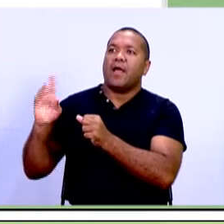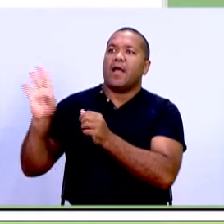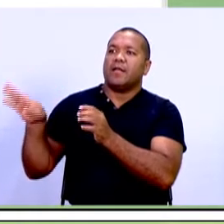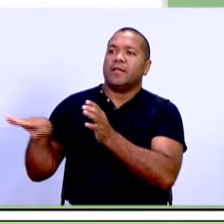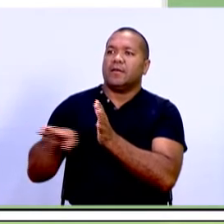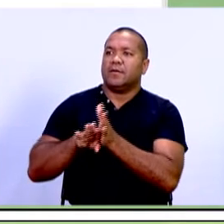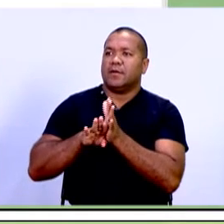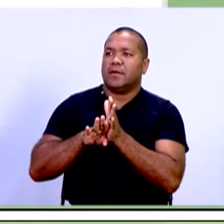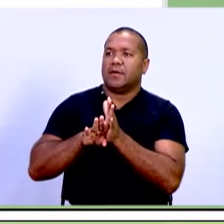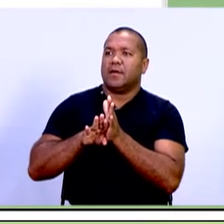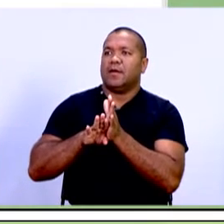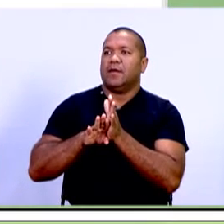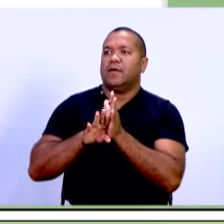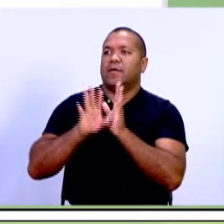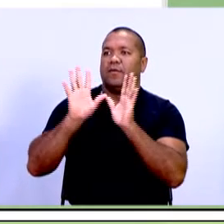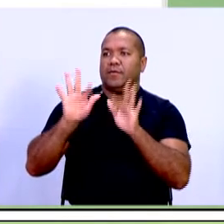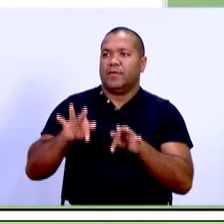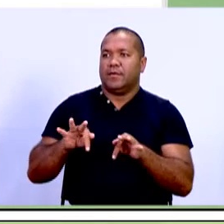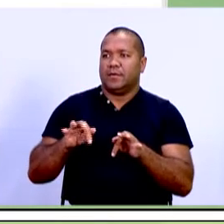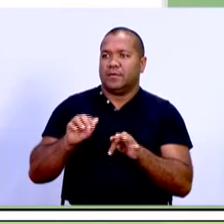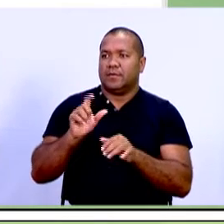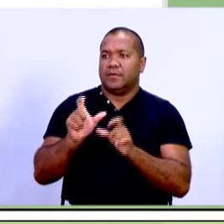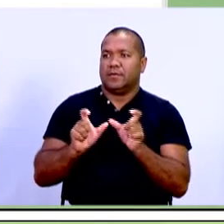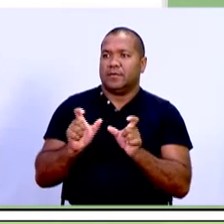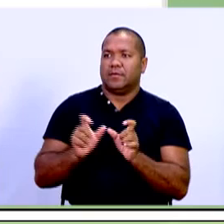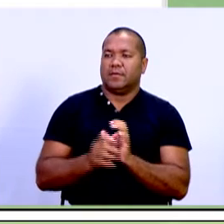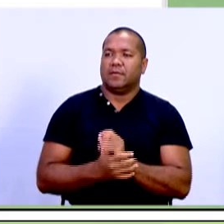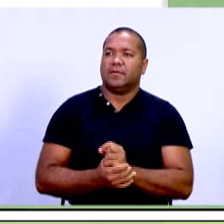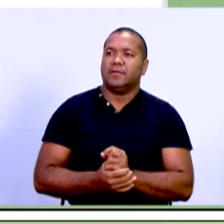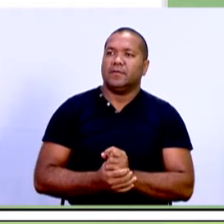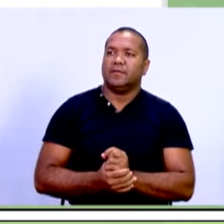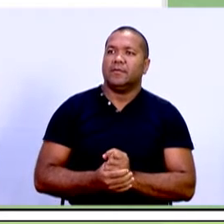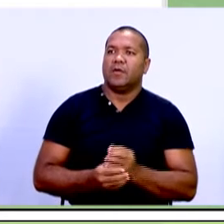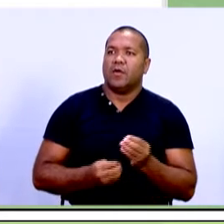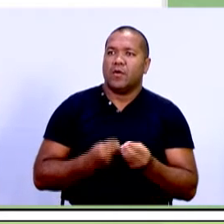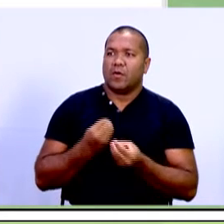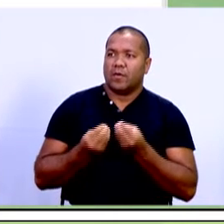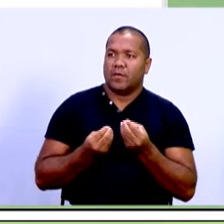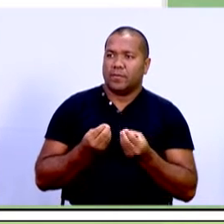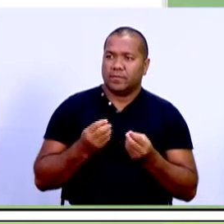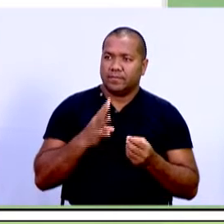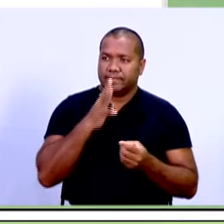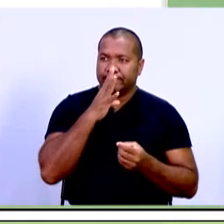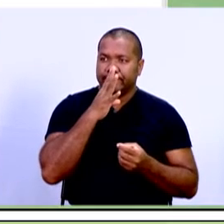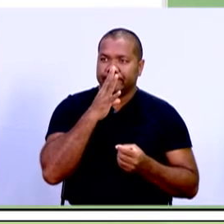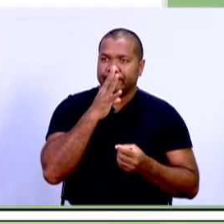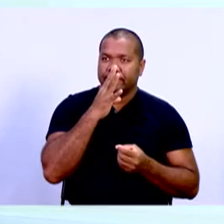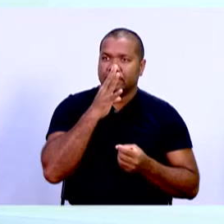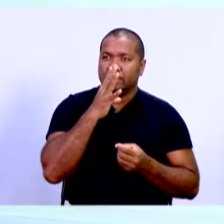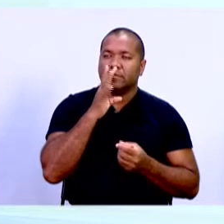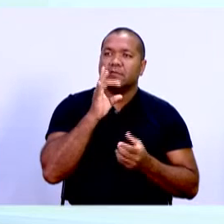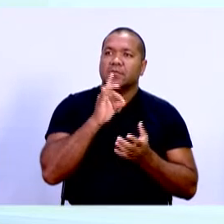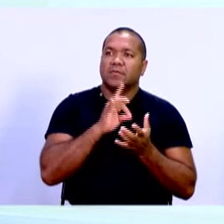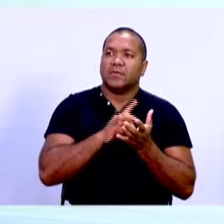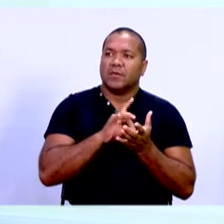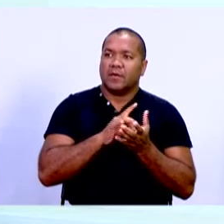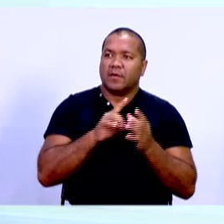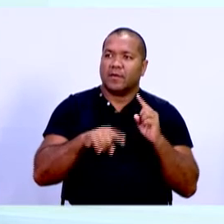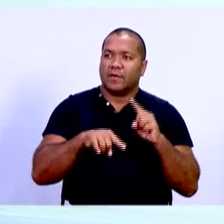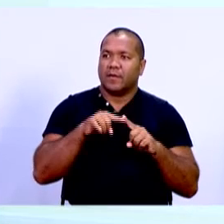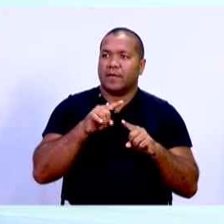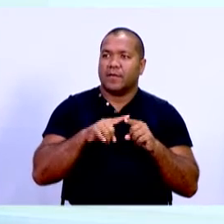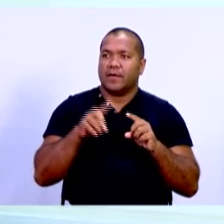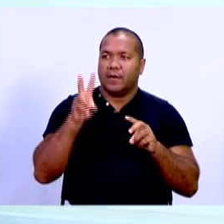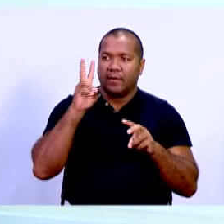até a gravação final do dado. Então, como vocês podem observar, realmente a ferramenta ela